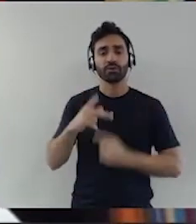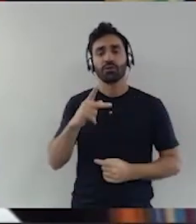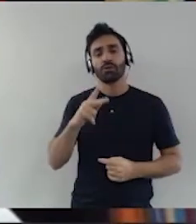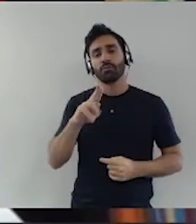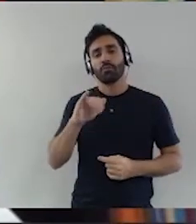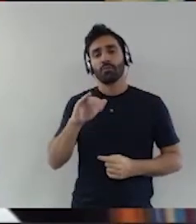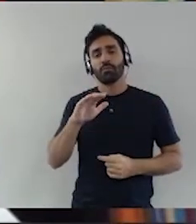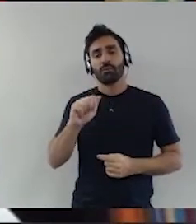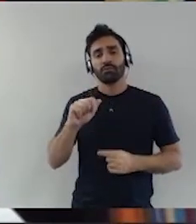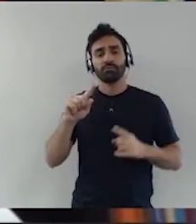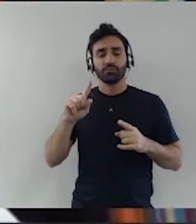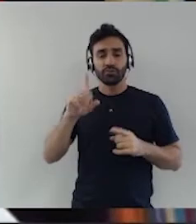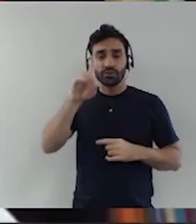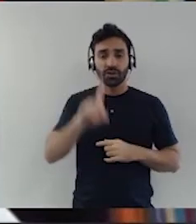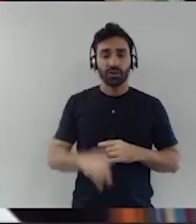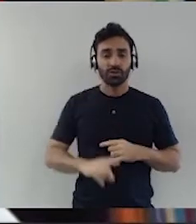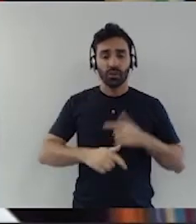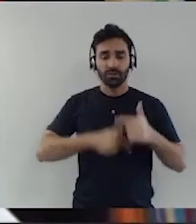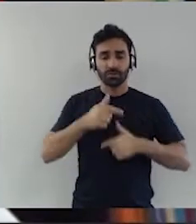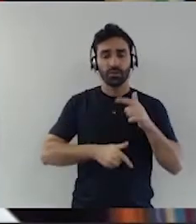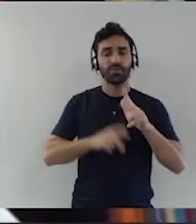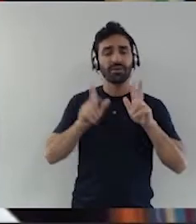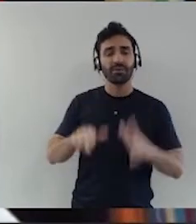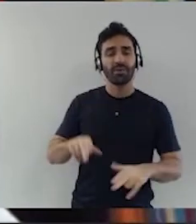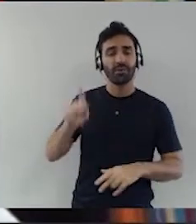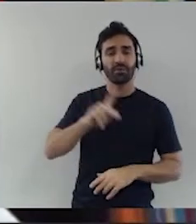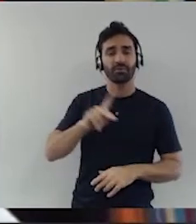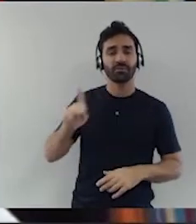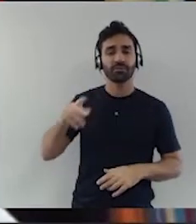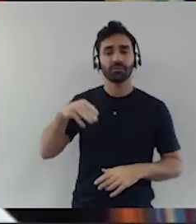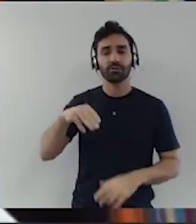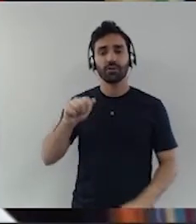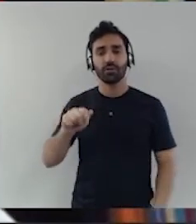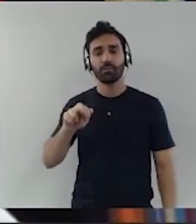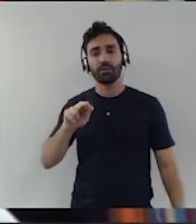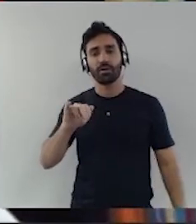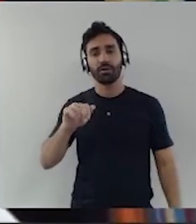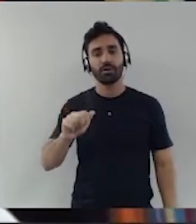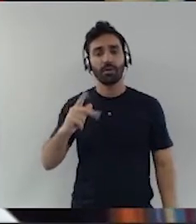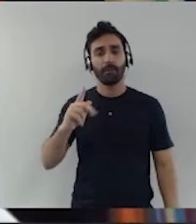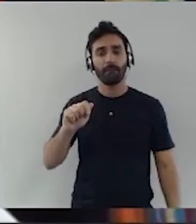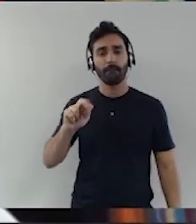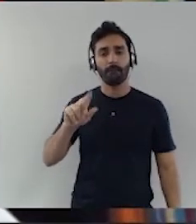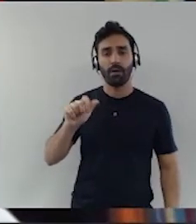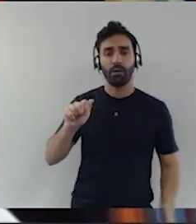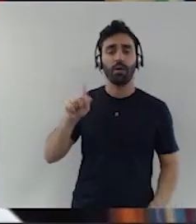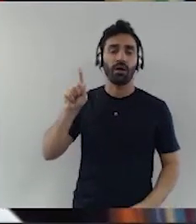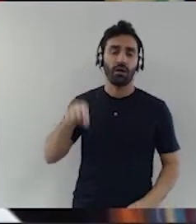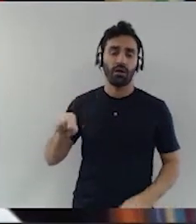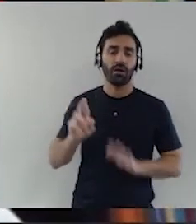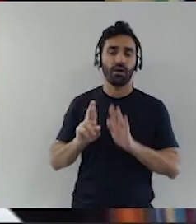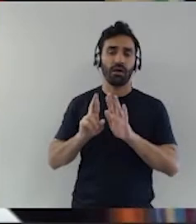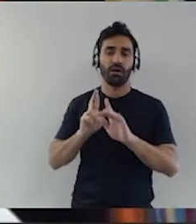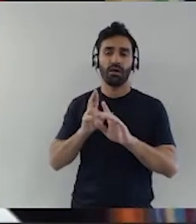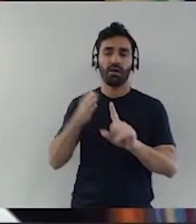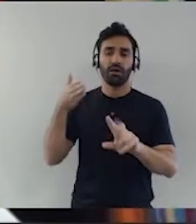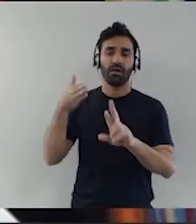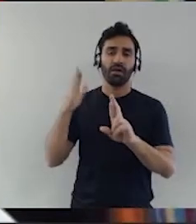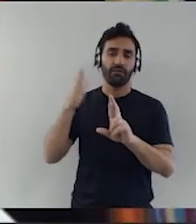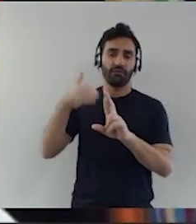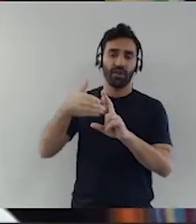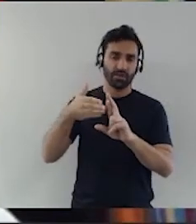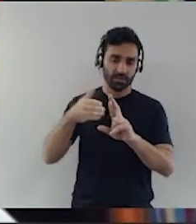enquanto direito em ação, como diz a professora Maria Paula Dallari Botti, uma das grandes referências do tema, composta por